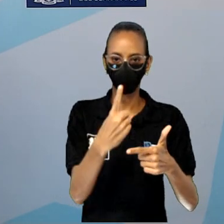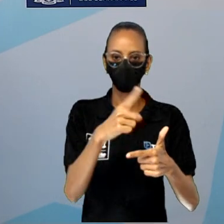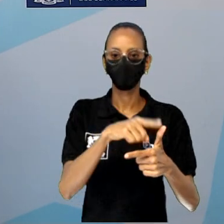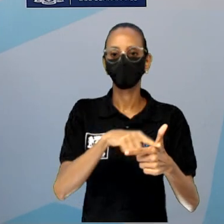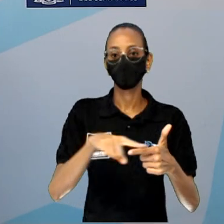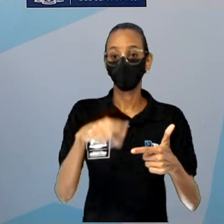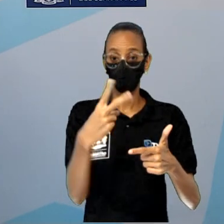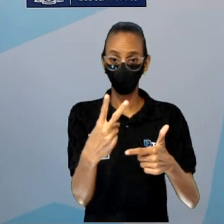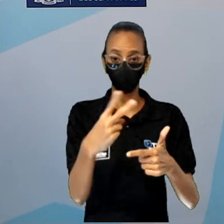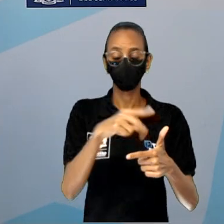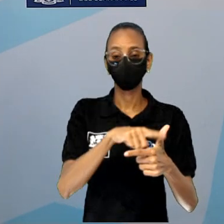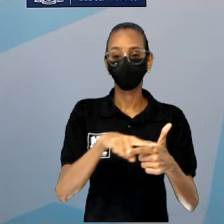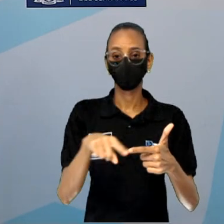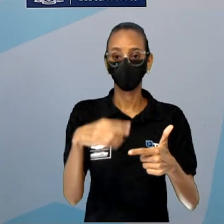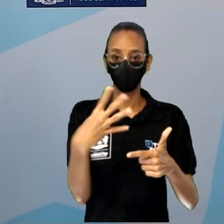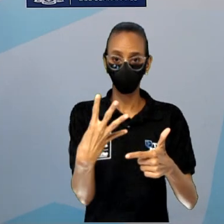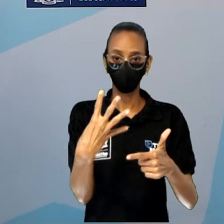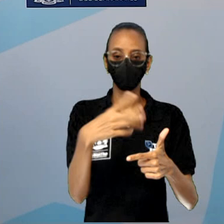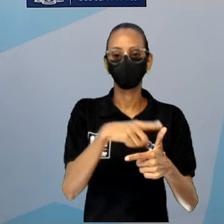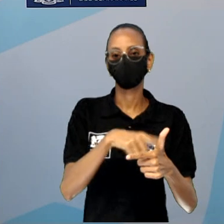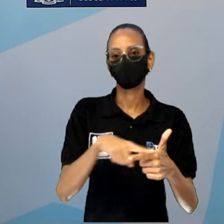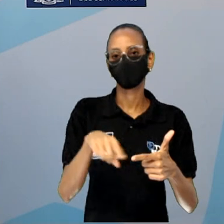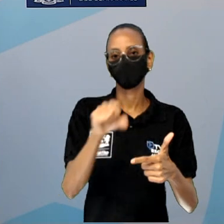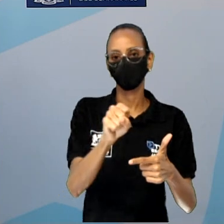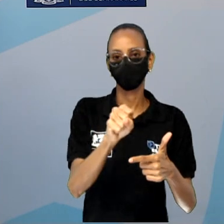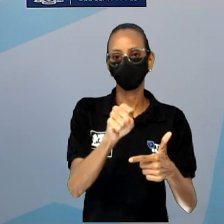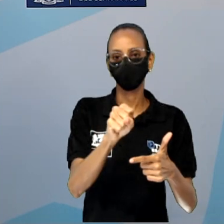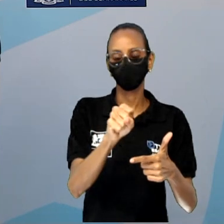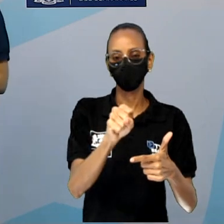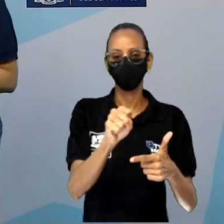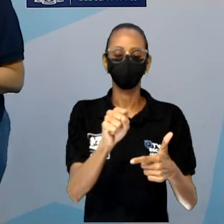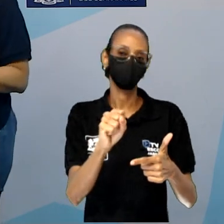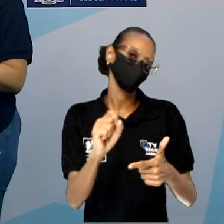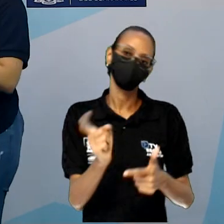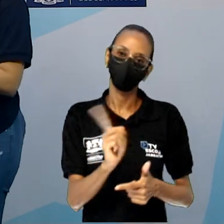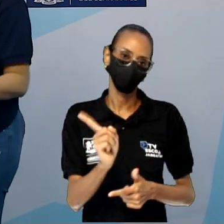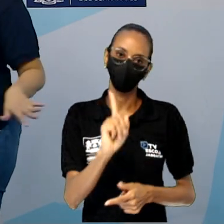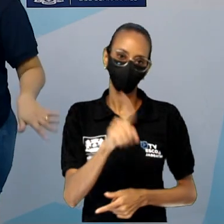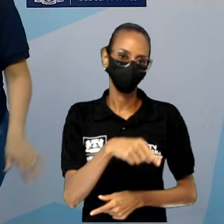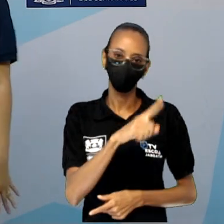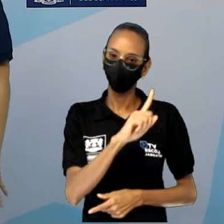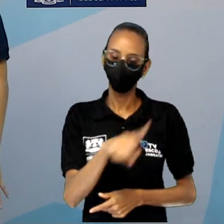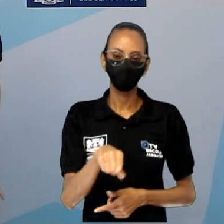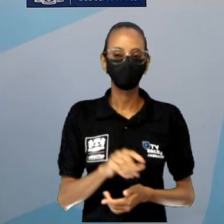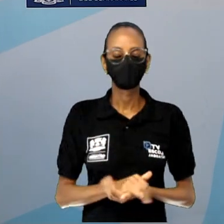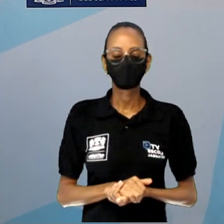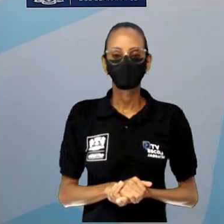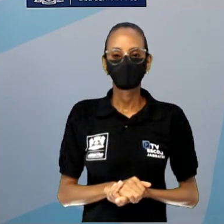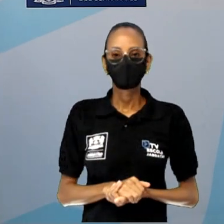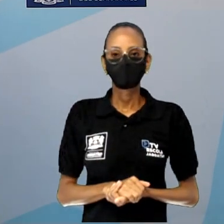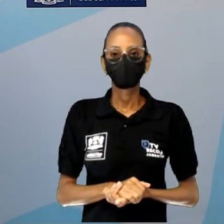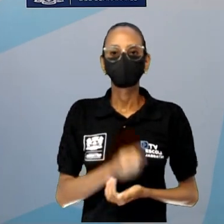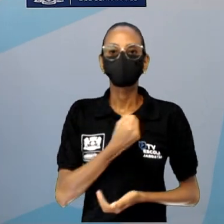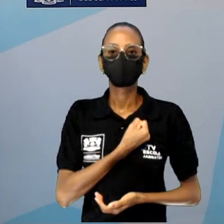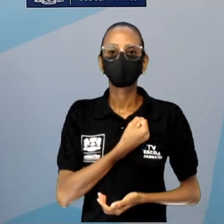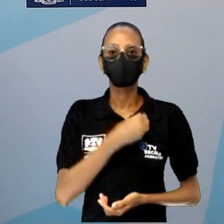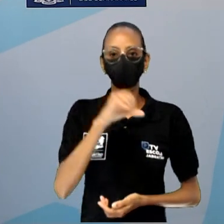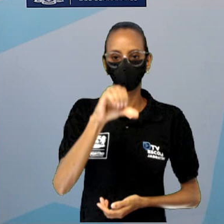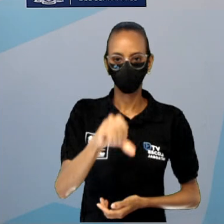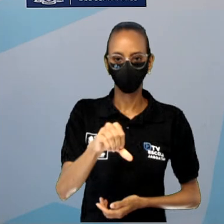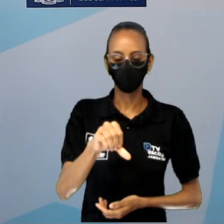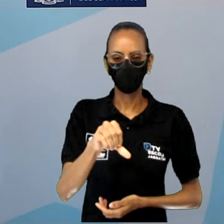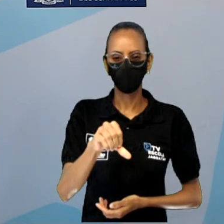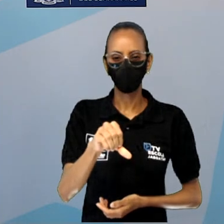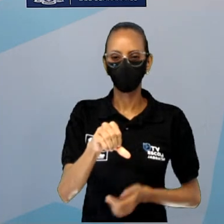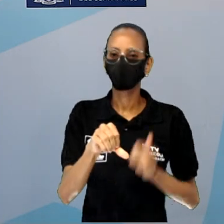para 2, para 4 e para 8. Então, a gente tem aí, ó, 8 não é primo, né? O 9. Ah, professora,